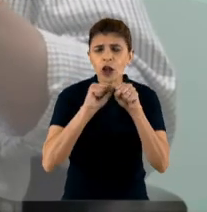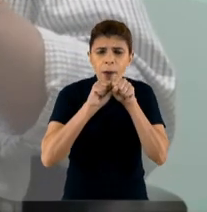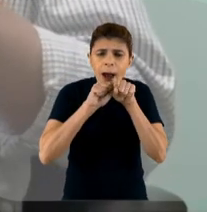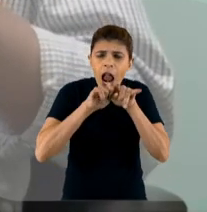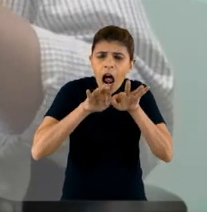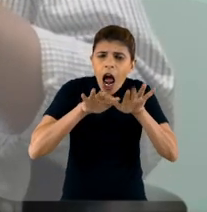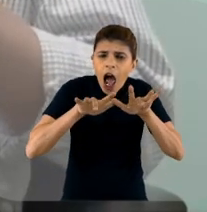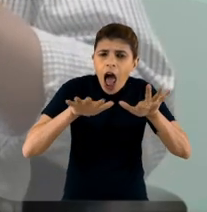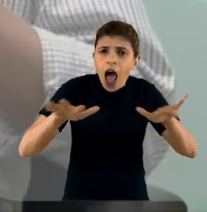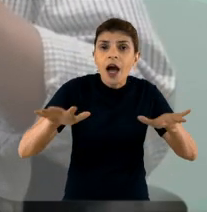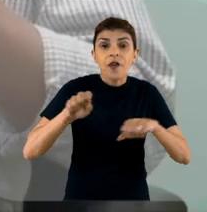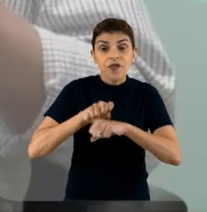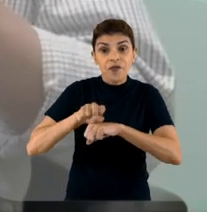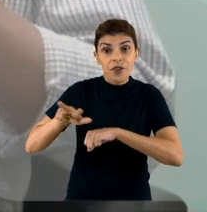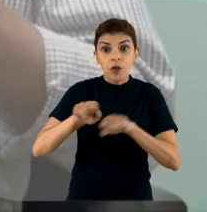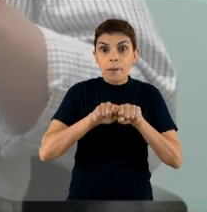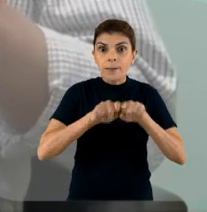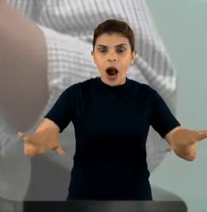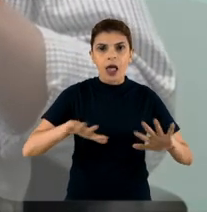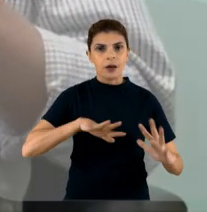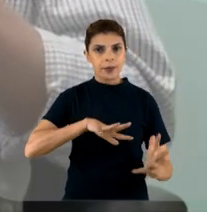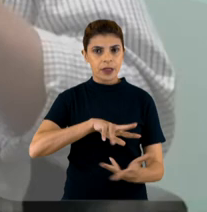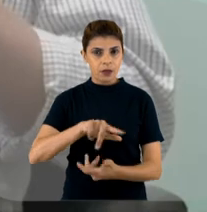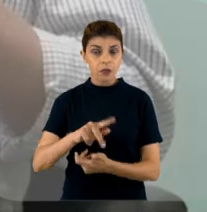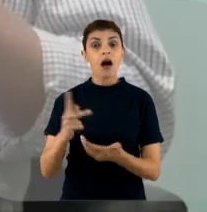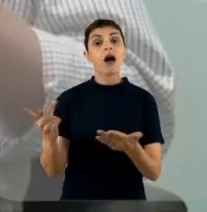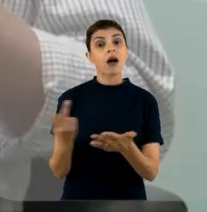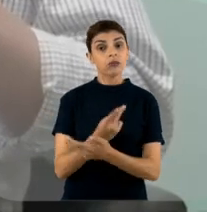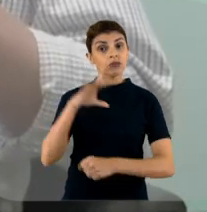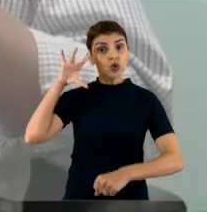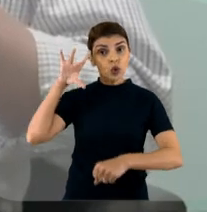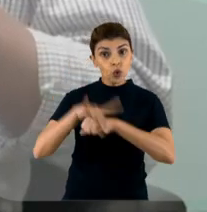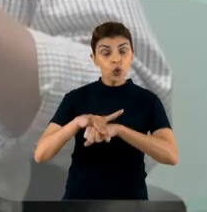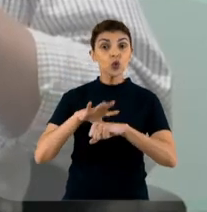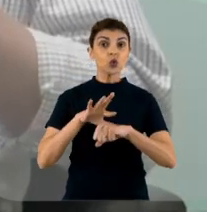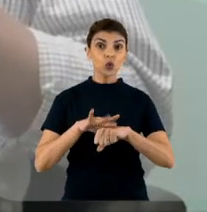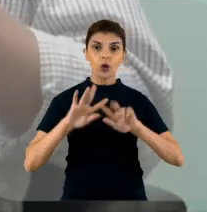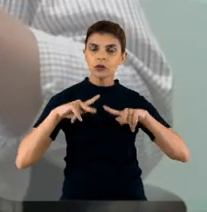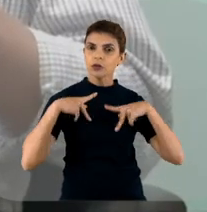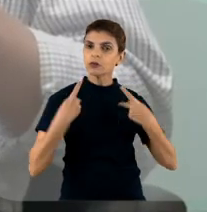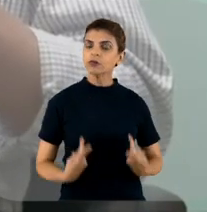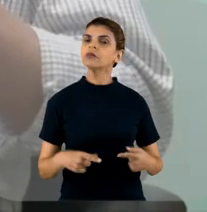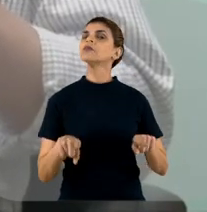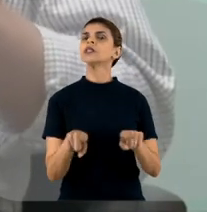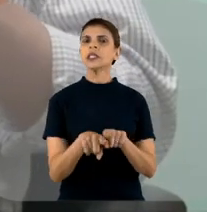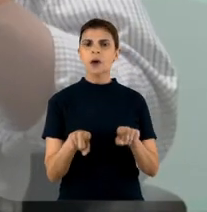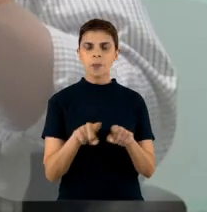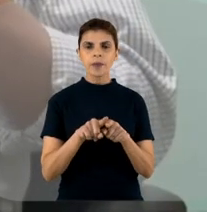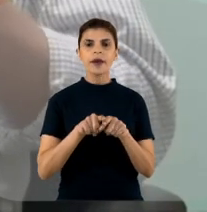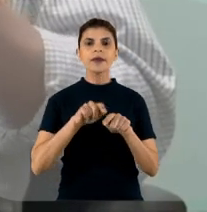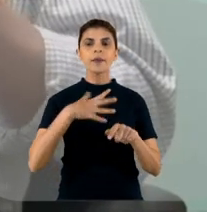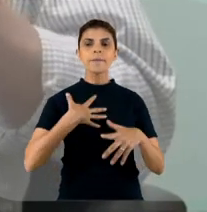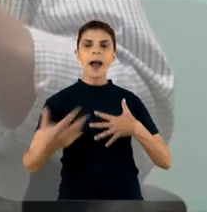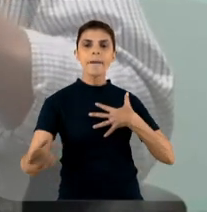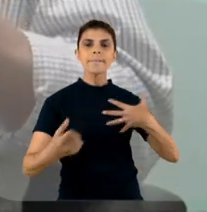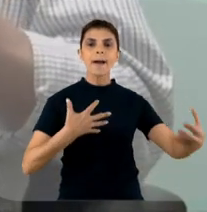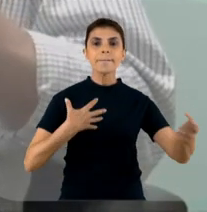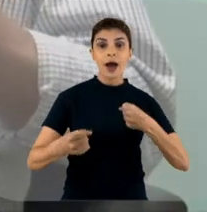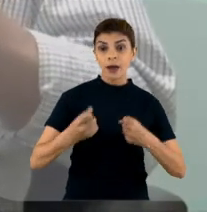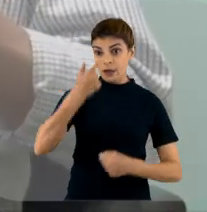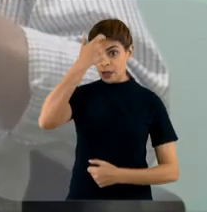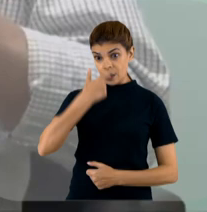intensa e ele começa realmente representar um risco de epidemia quando além de causar doença no ser humano ele é capaz de se